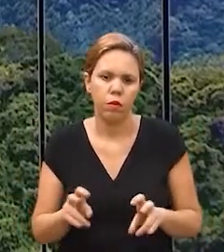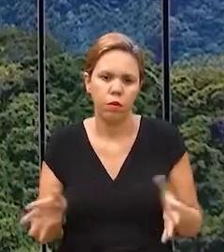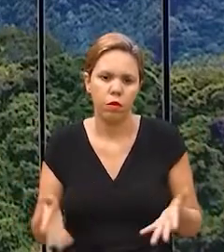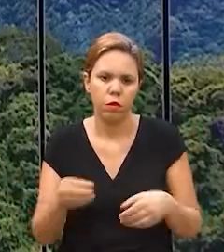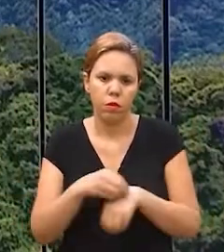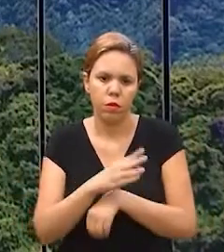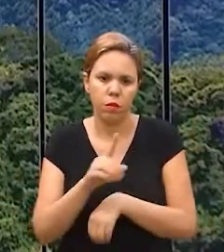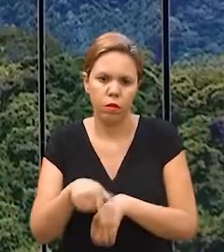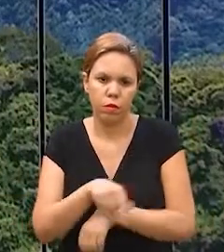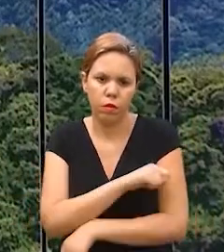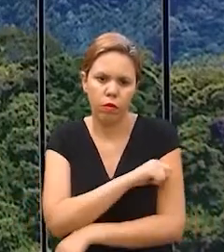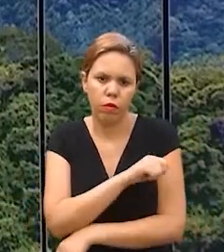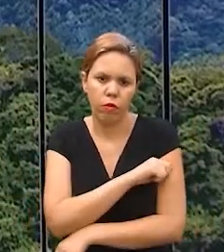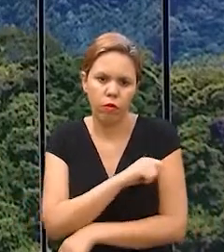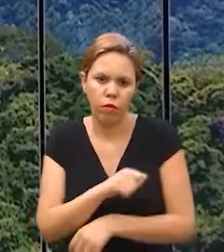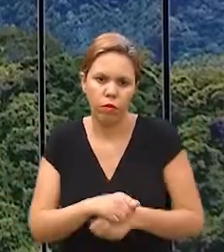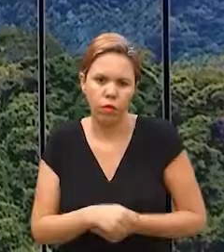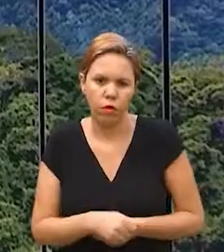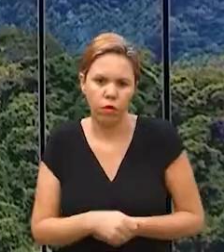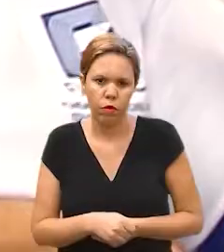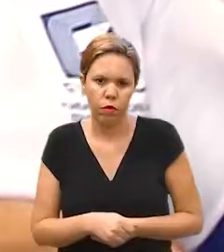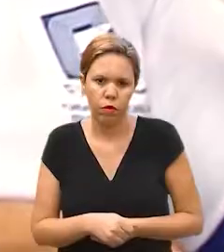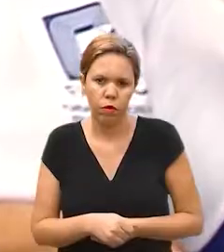para trazer este aluno